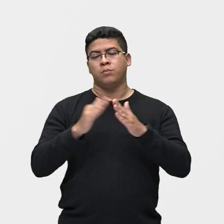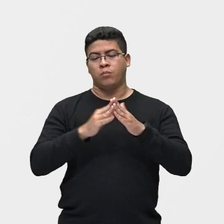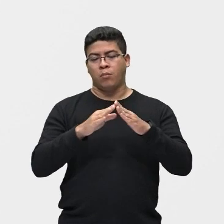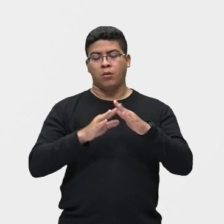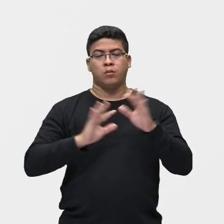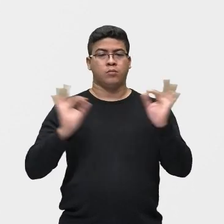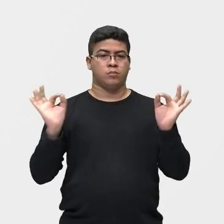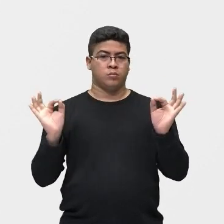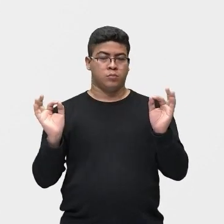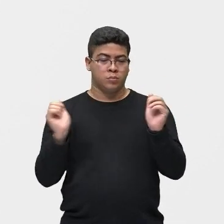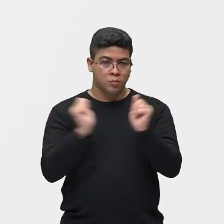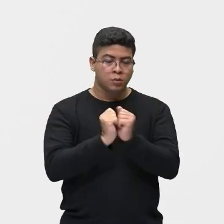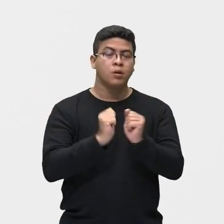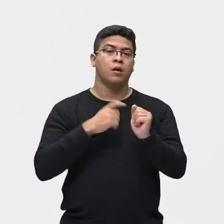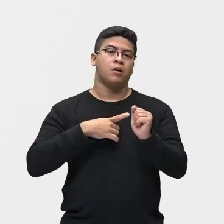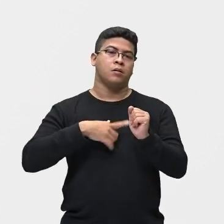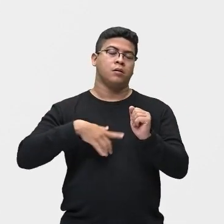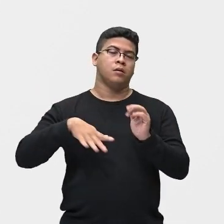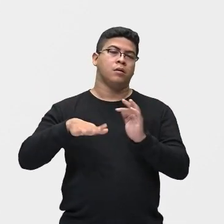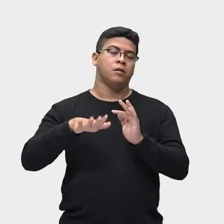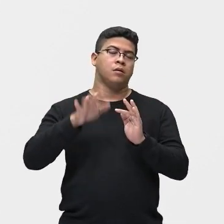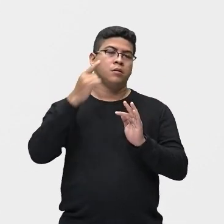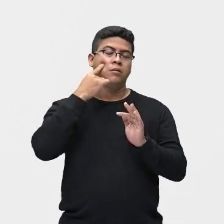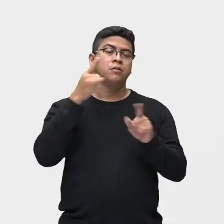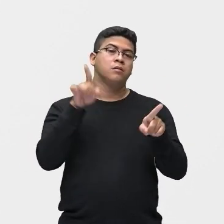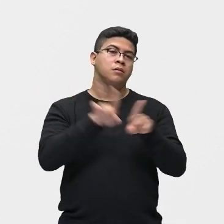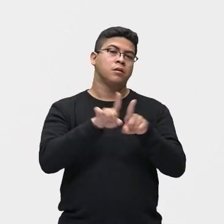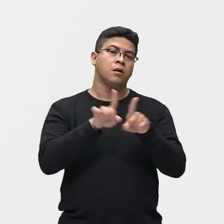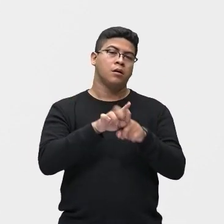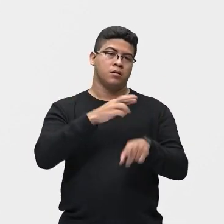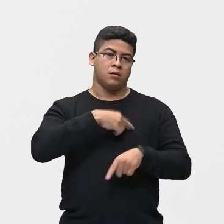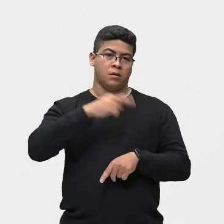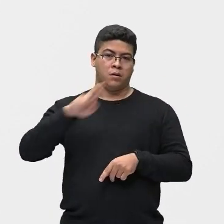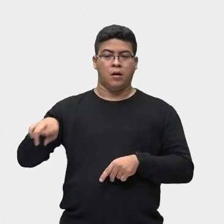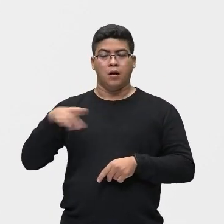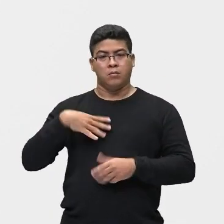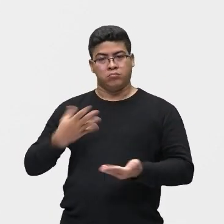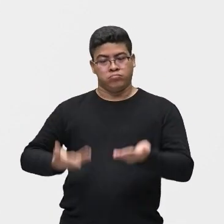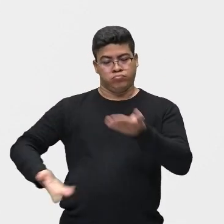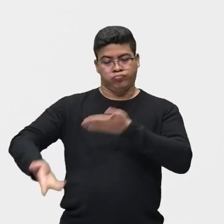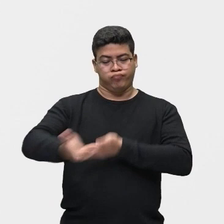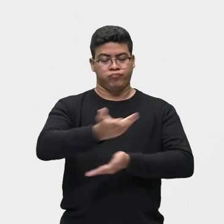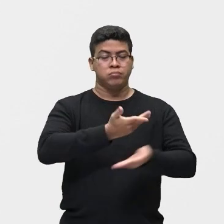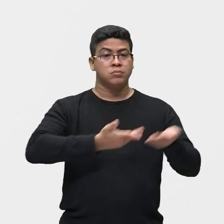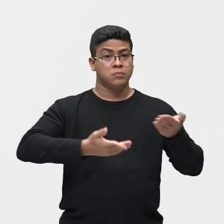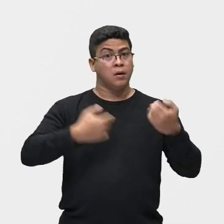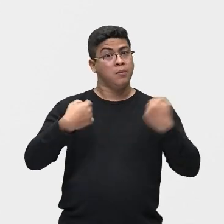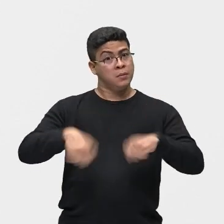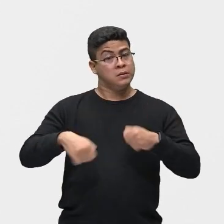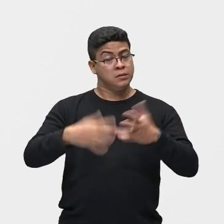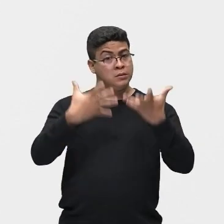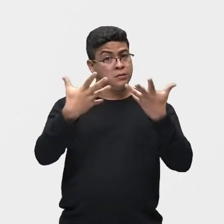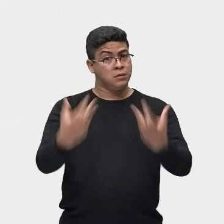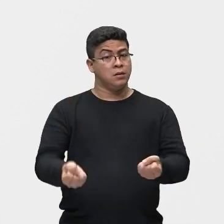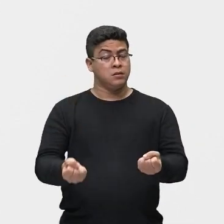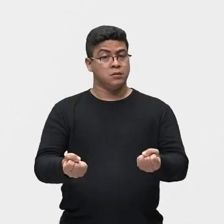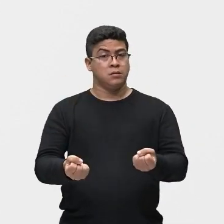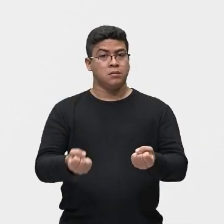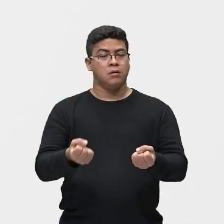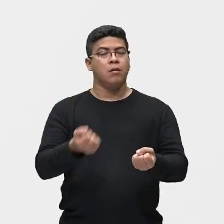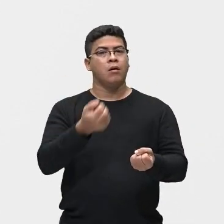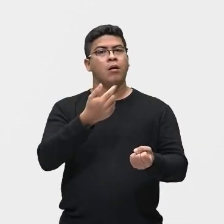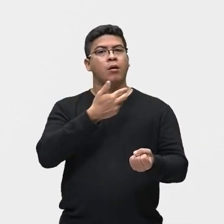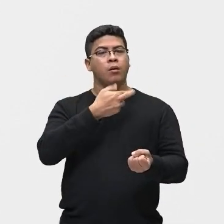encontros interreligiosos para promover a tolerância. Então, ele fala que, em